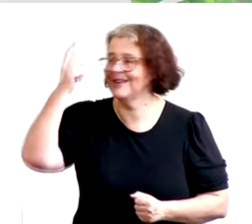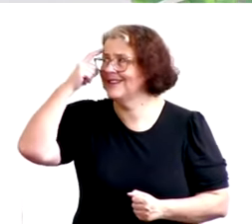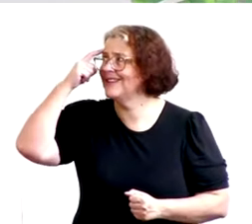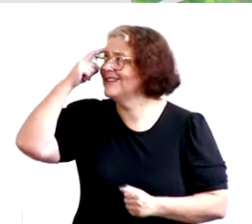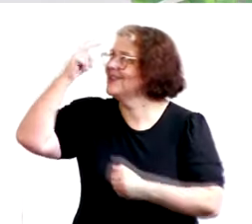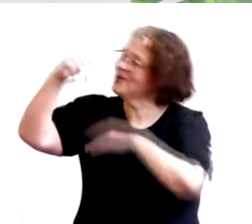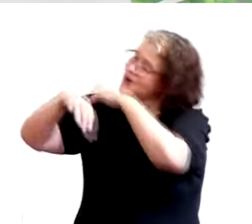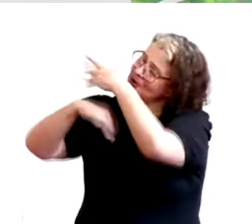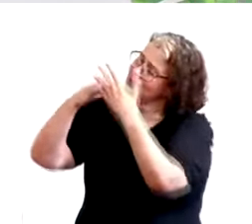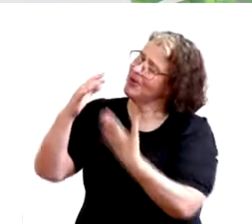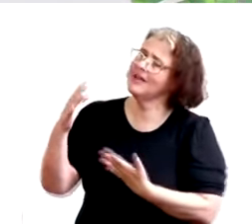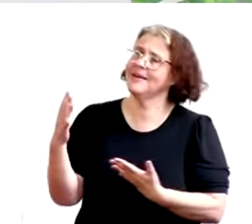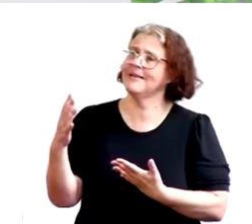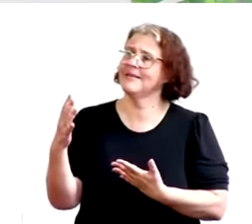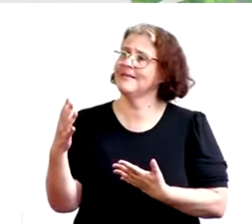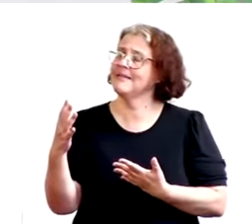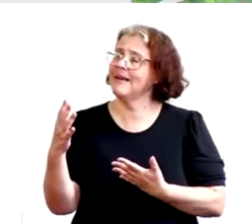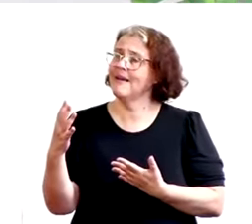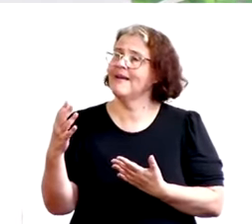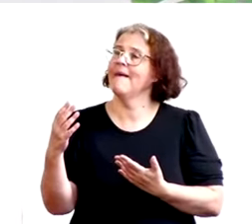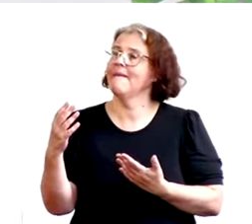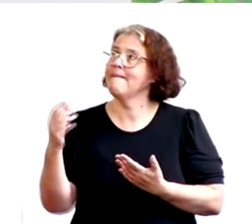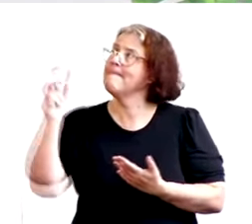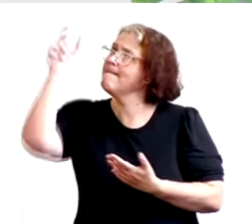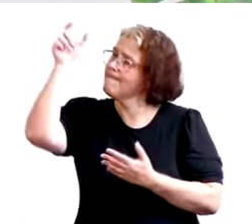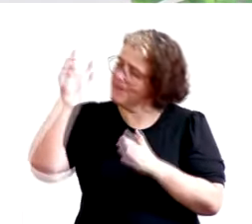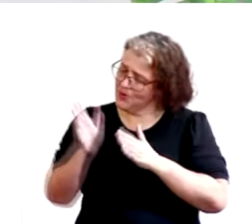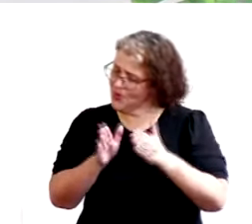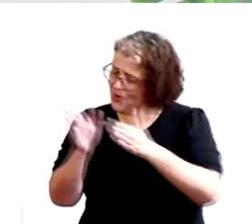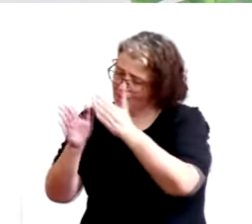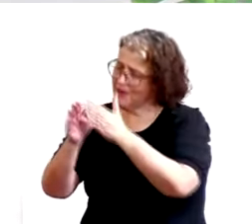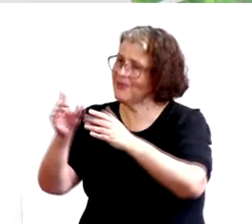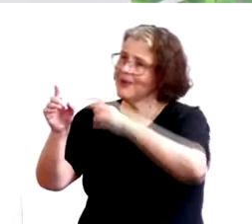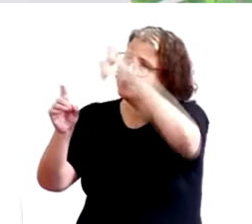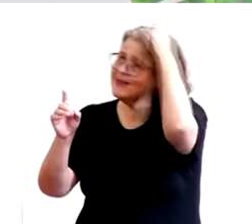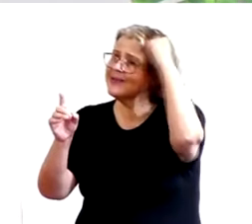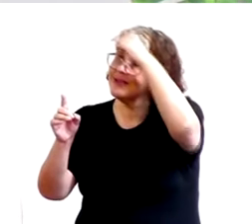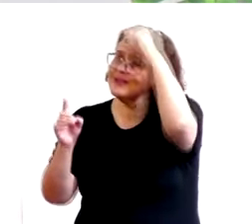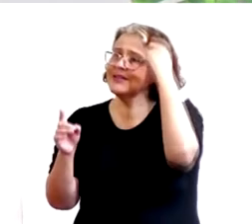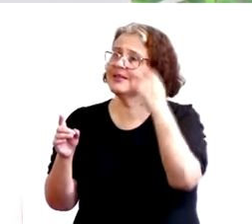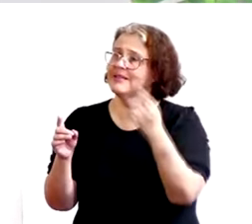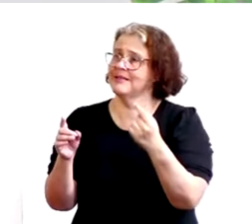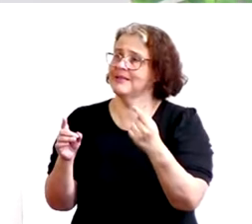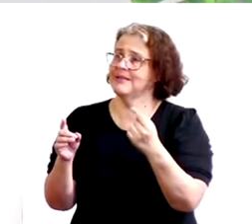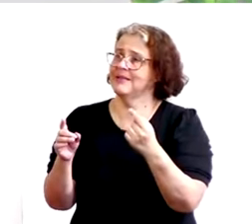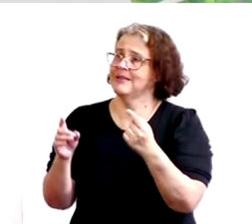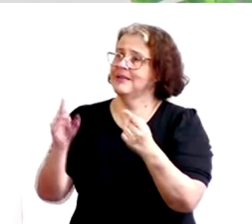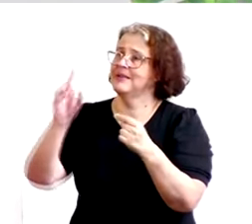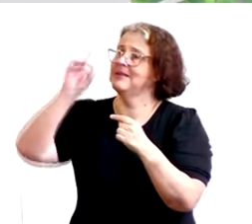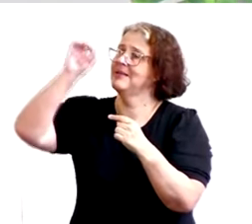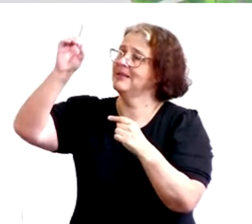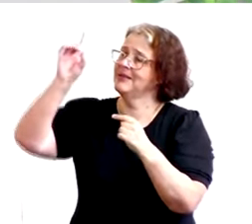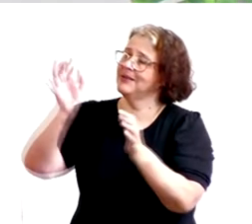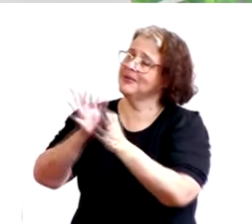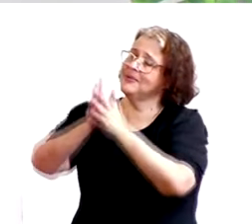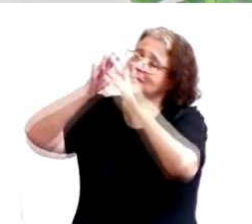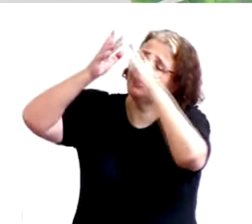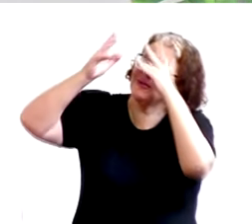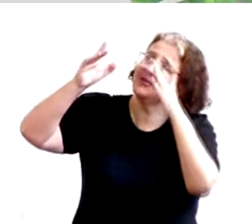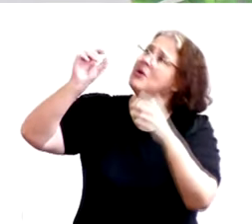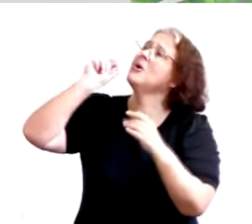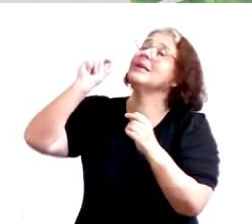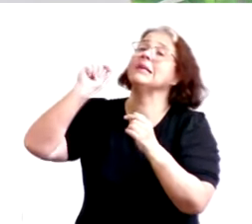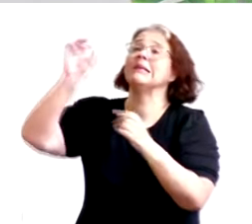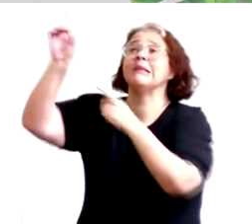o teu caminho ó Deus é de santidade que Deus é tão grande como nosso Deus